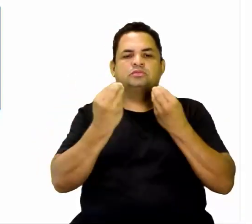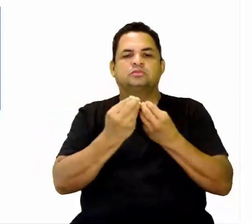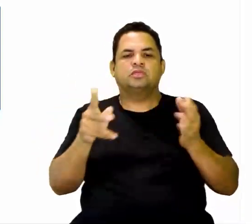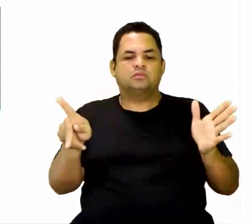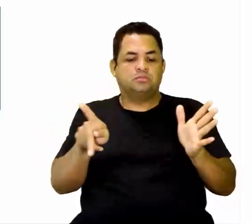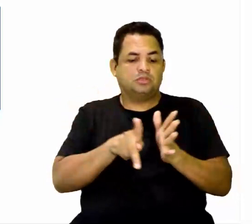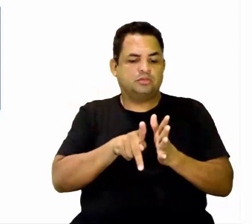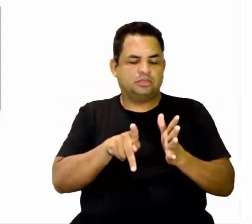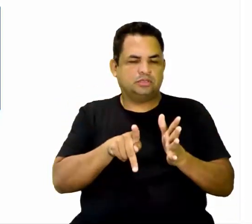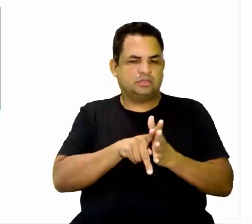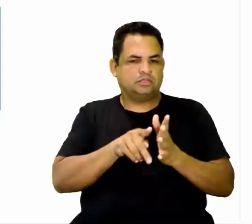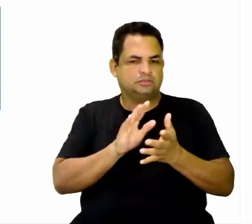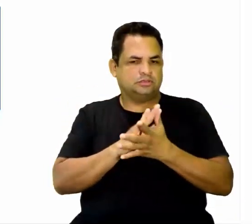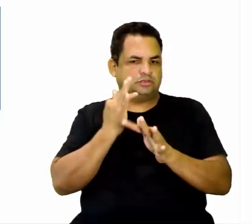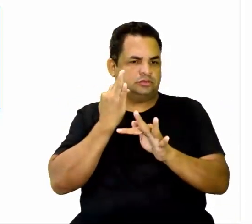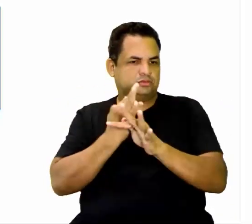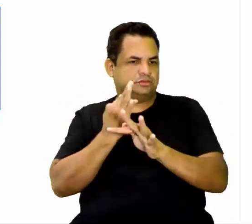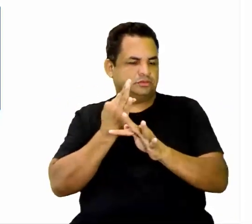propriedades físicas